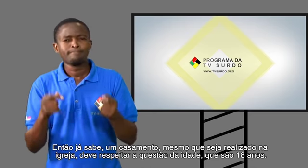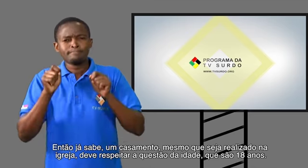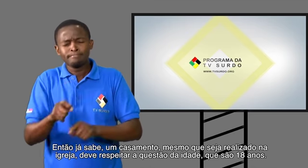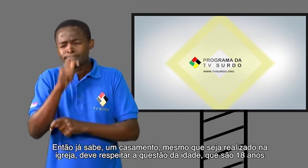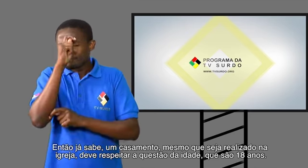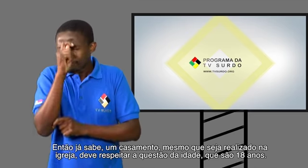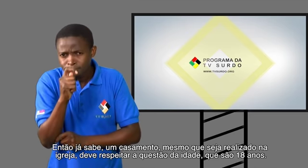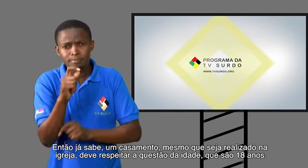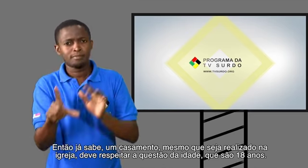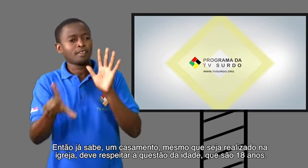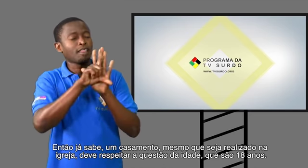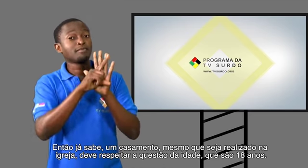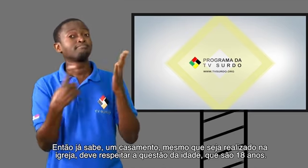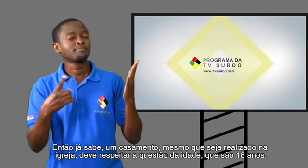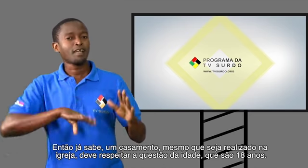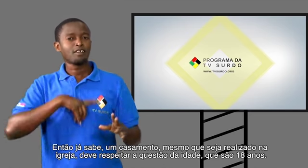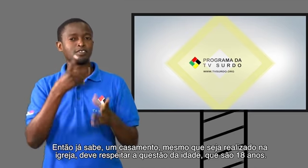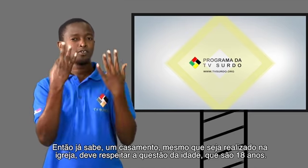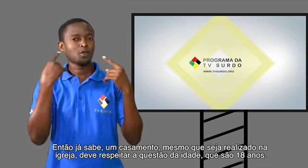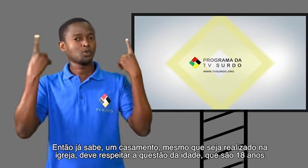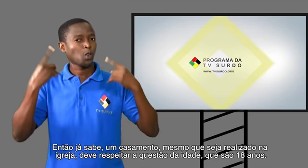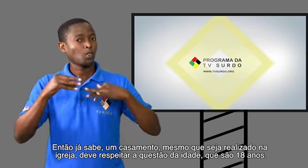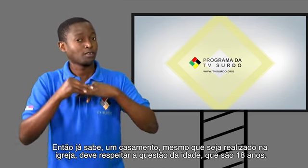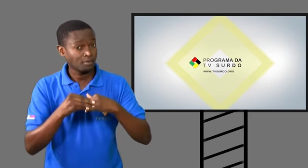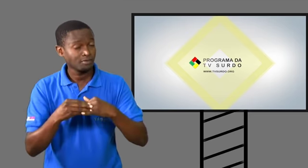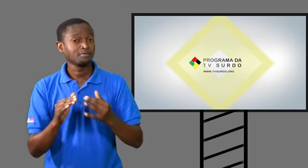respeitar a questão da idade, que são 18 anos.